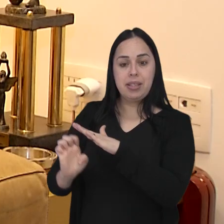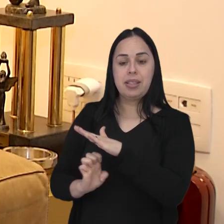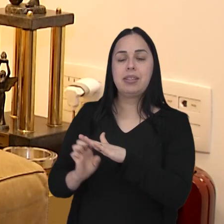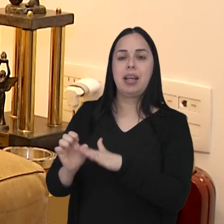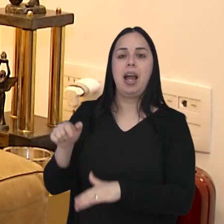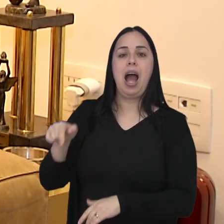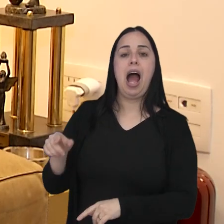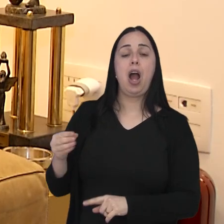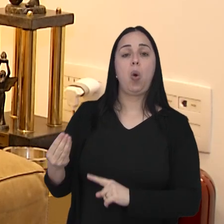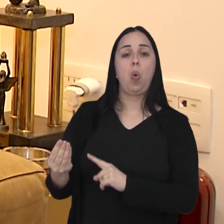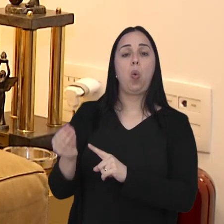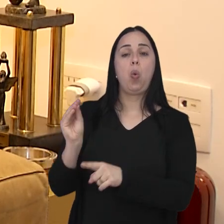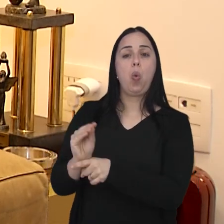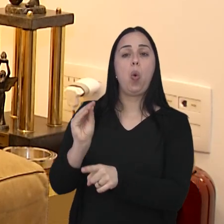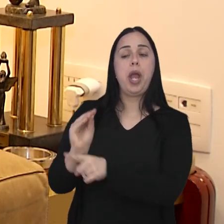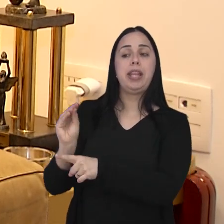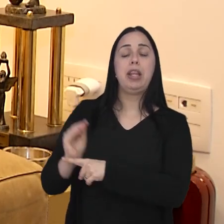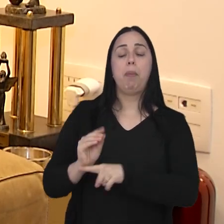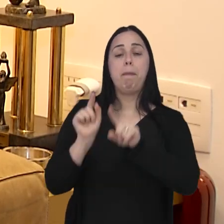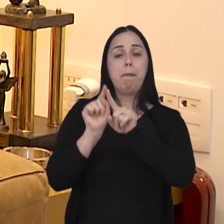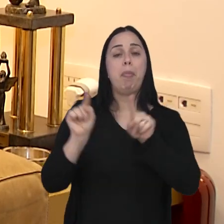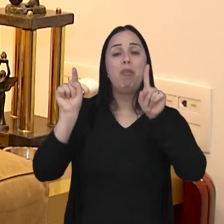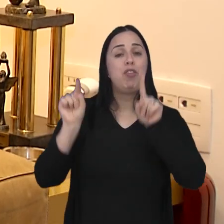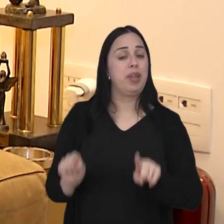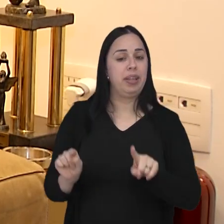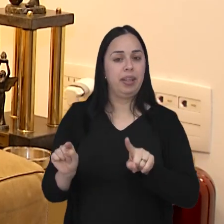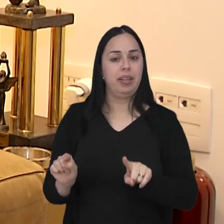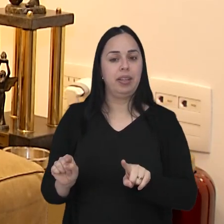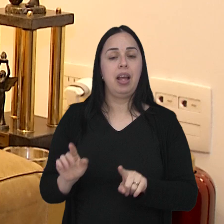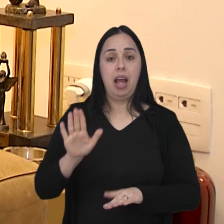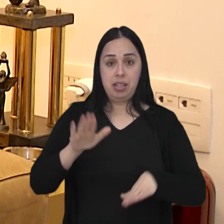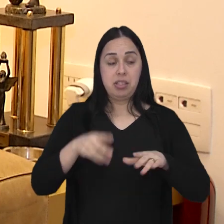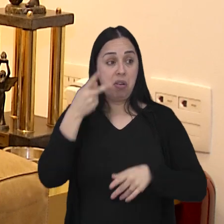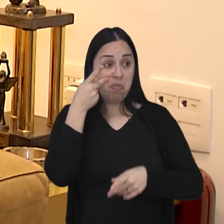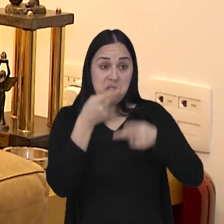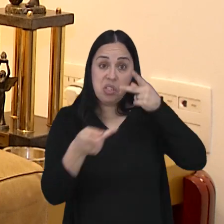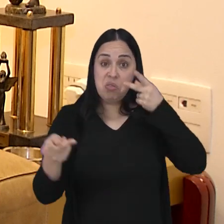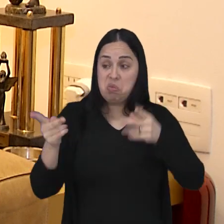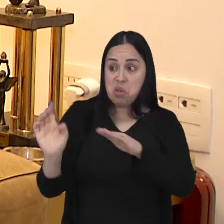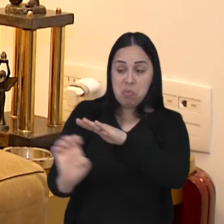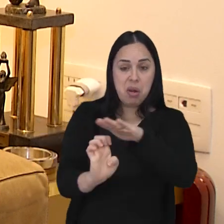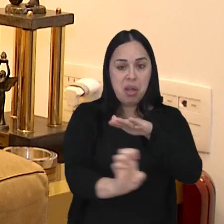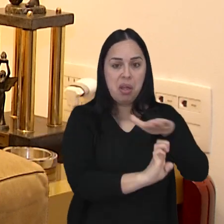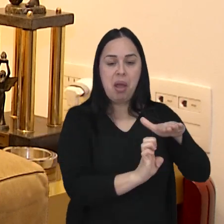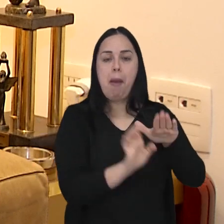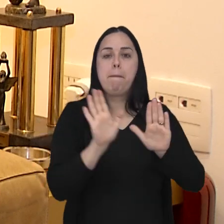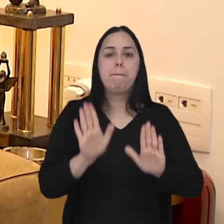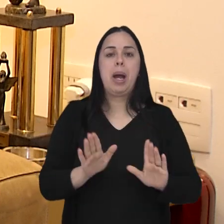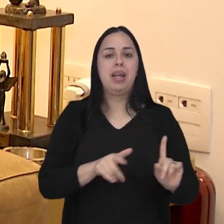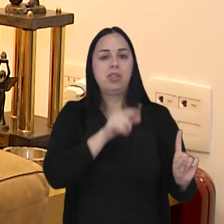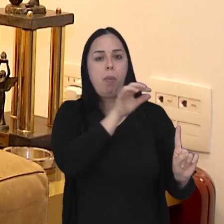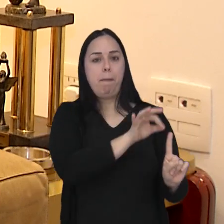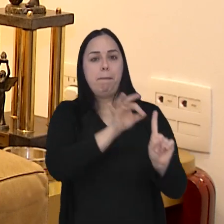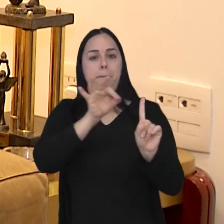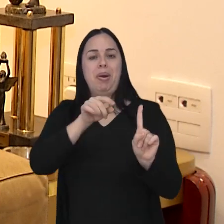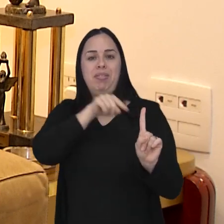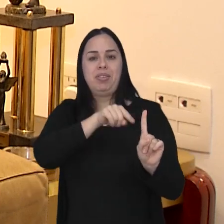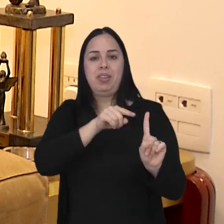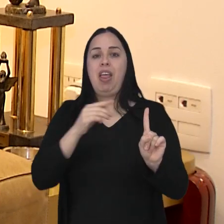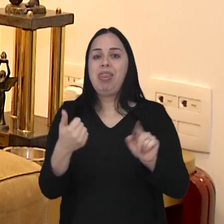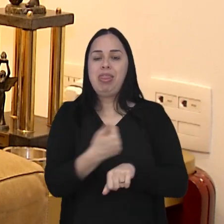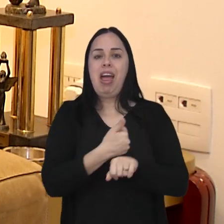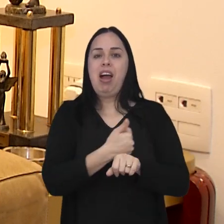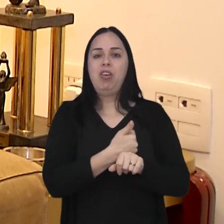Que a empresa ela se intitula que cuida da saúde do profissional, né? Eu visito muitas empresas, mas ela não coloca um profissional